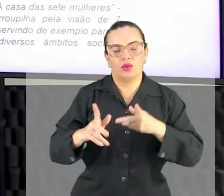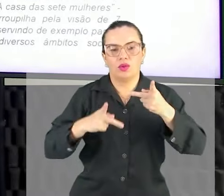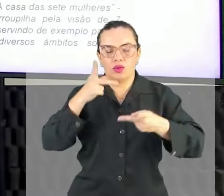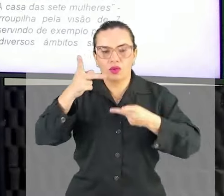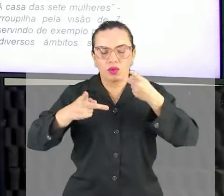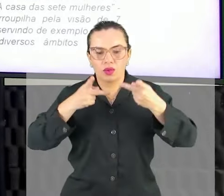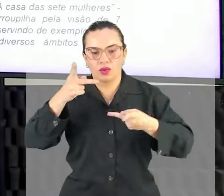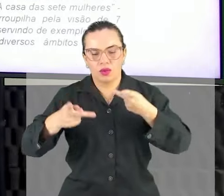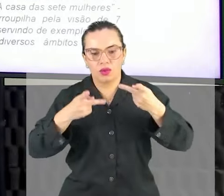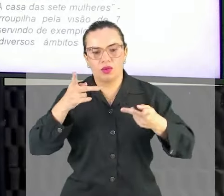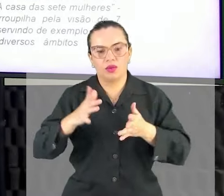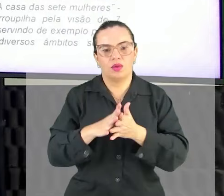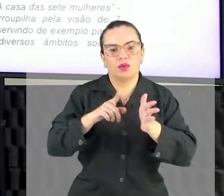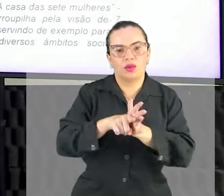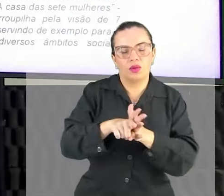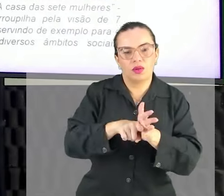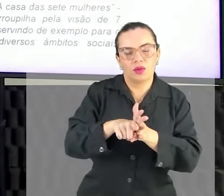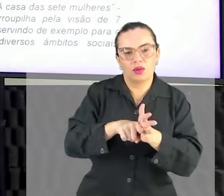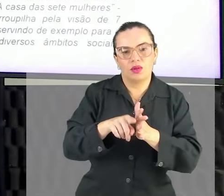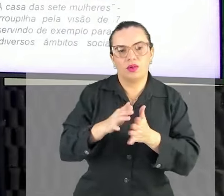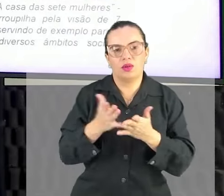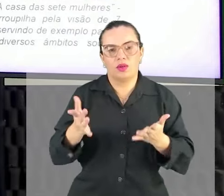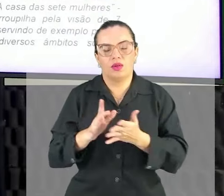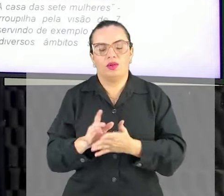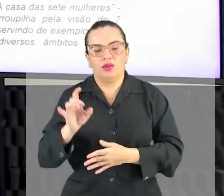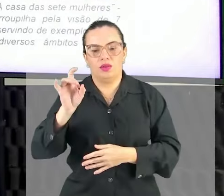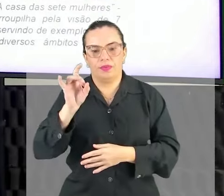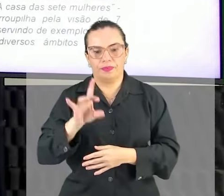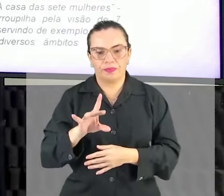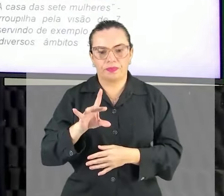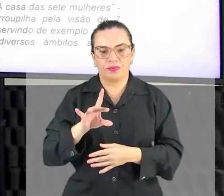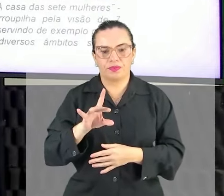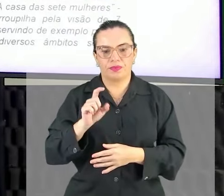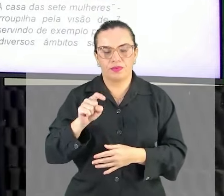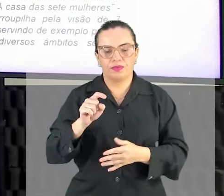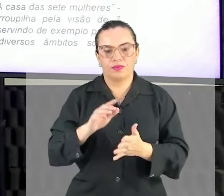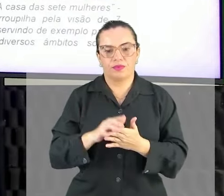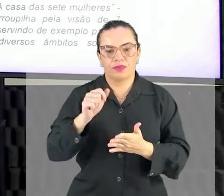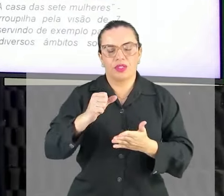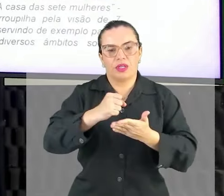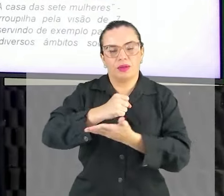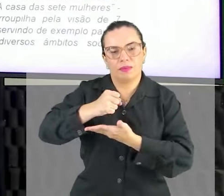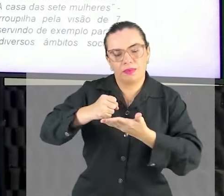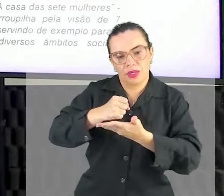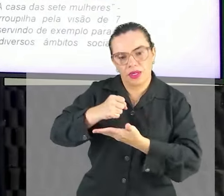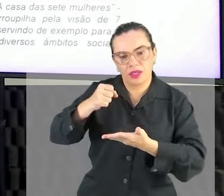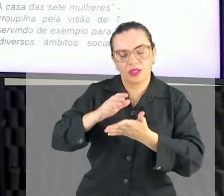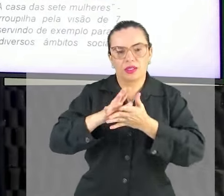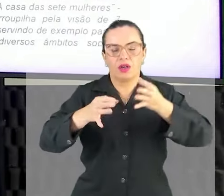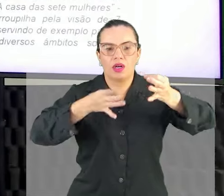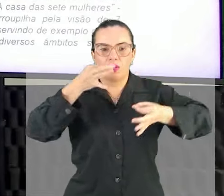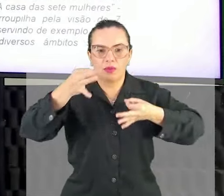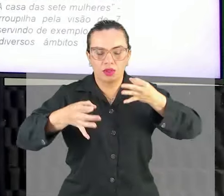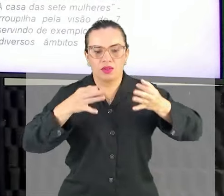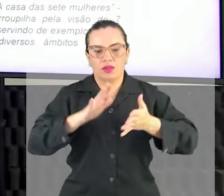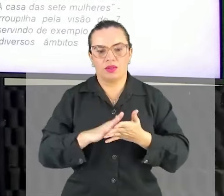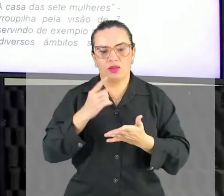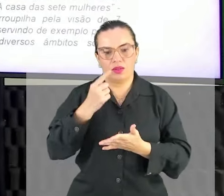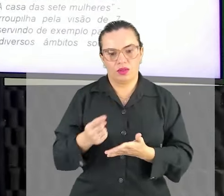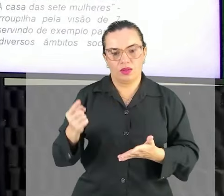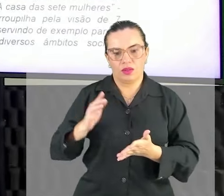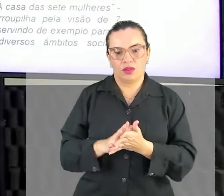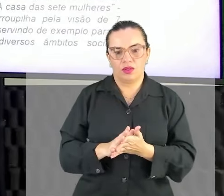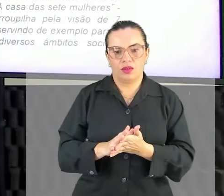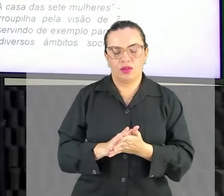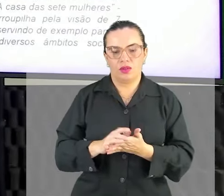alguém estudiosa disso, só para sustentar aquilo que ele está dizendo. Então, vamos lá. Sob esse viés,